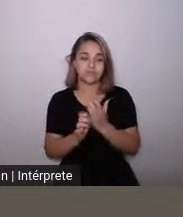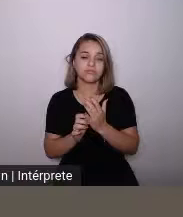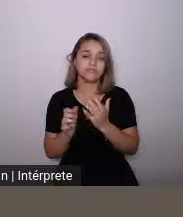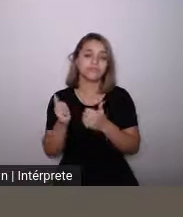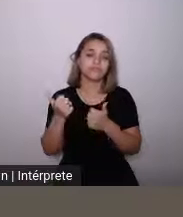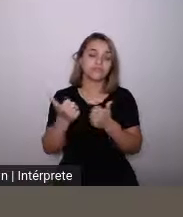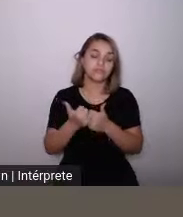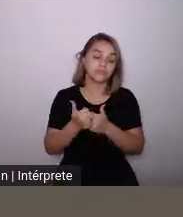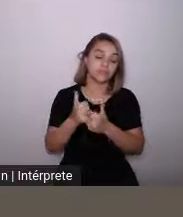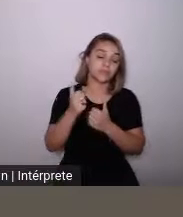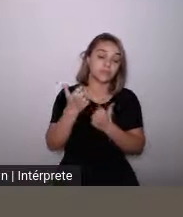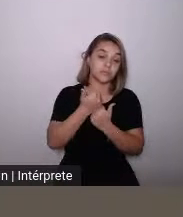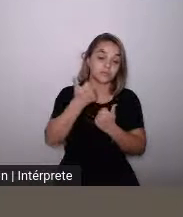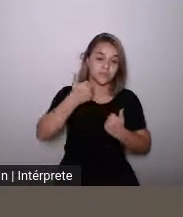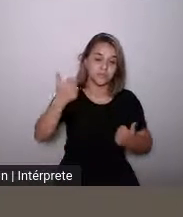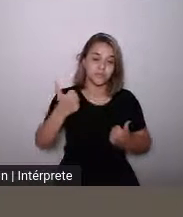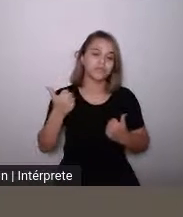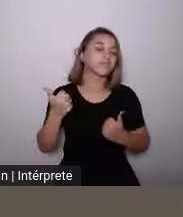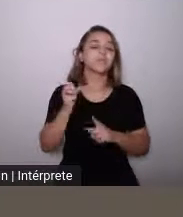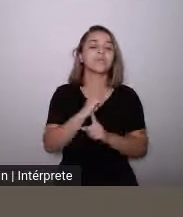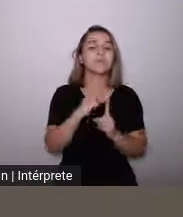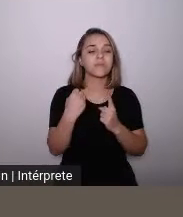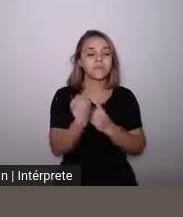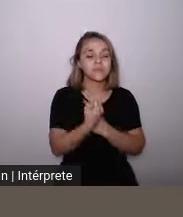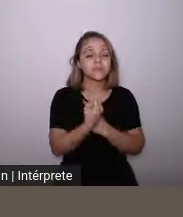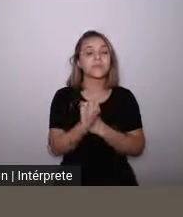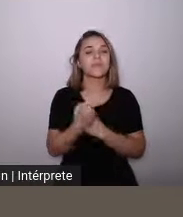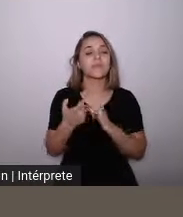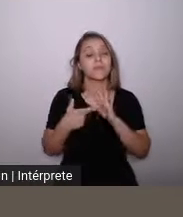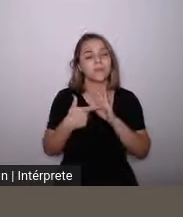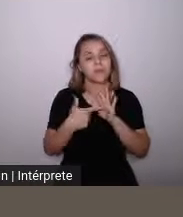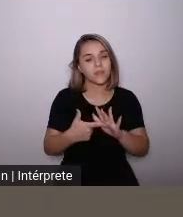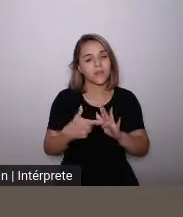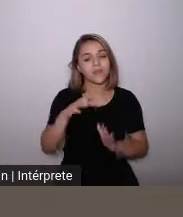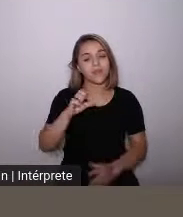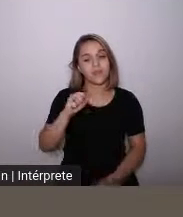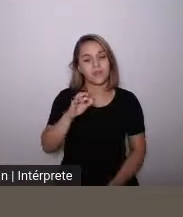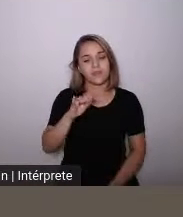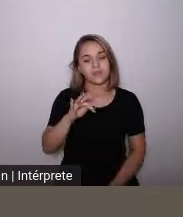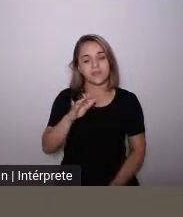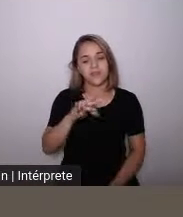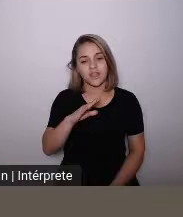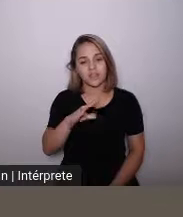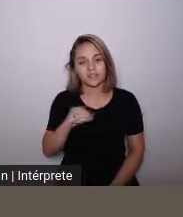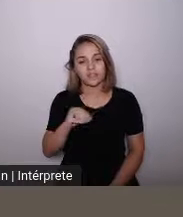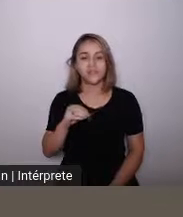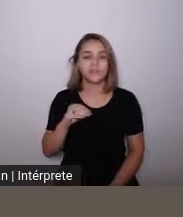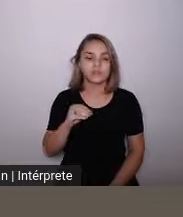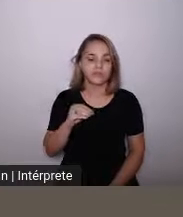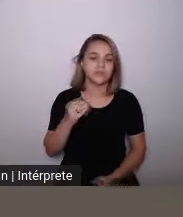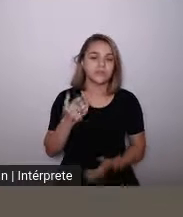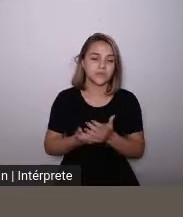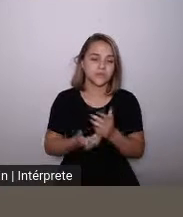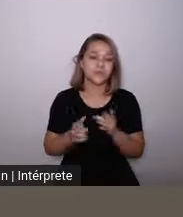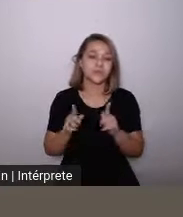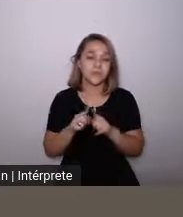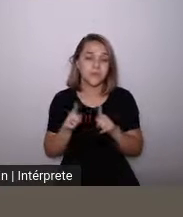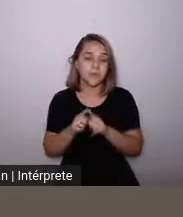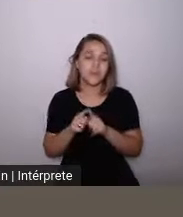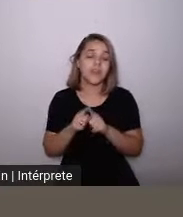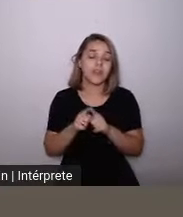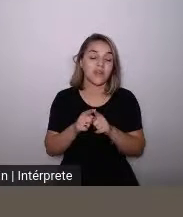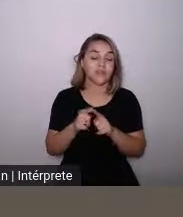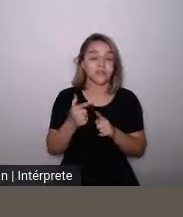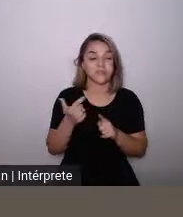produção e da mesquinha e do poder, emerge o refinamento estético das decadências. Segundo Blanchot, onde há menos